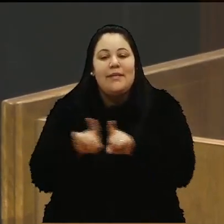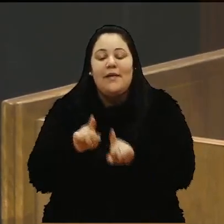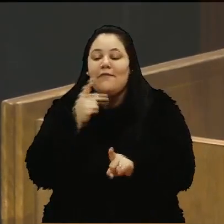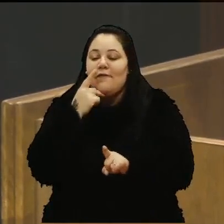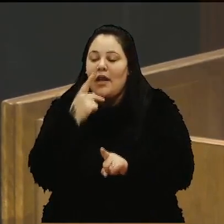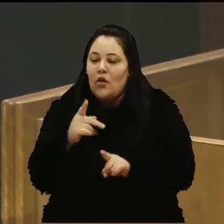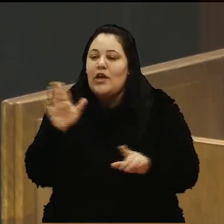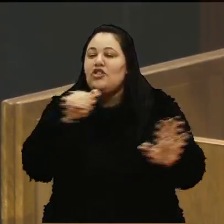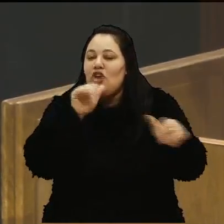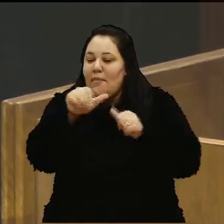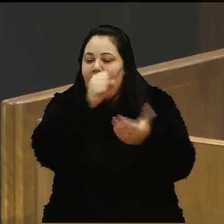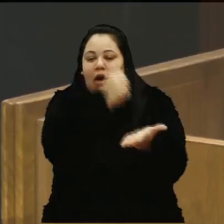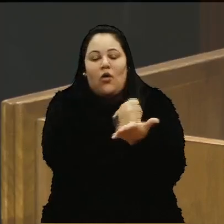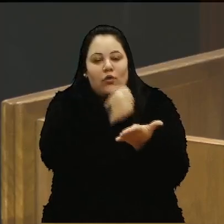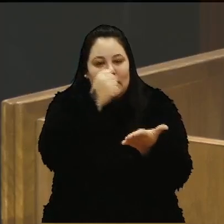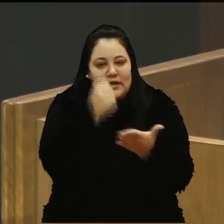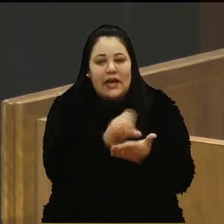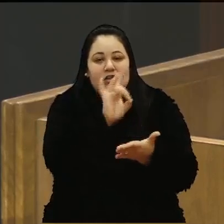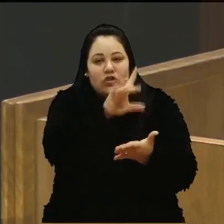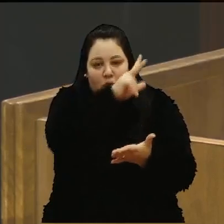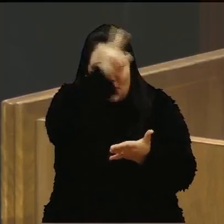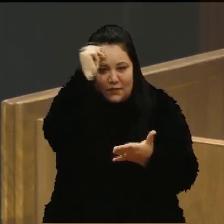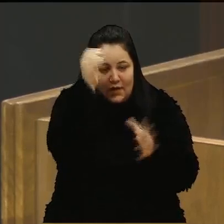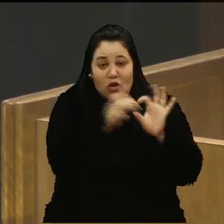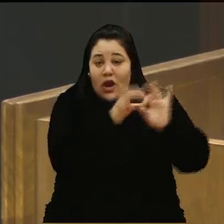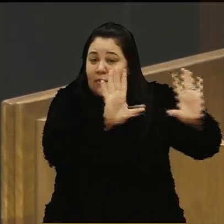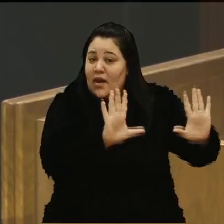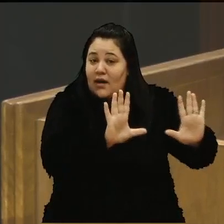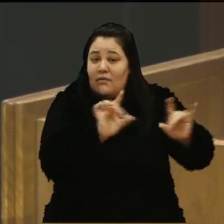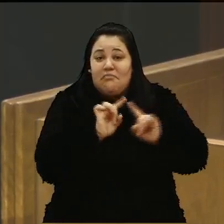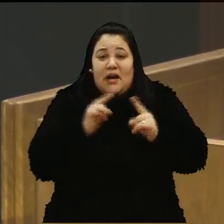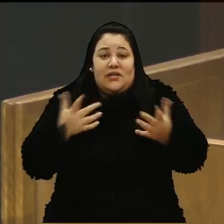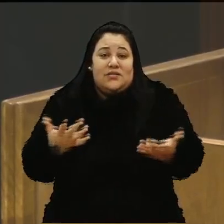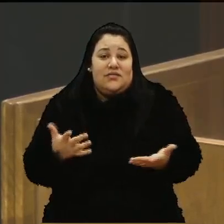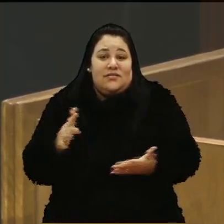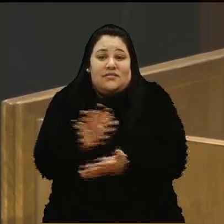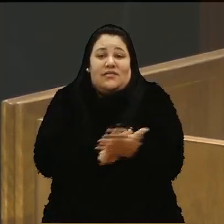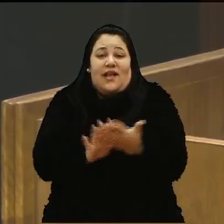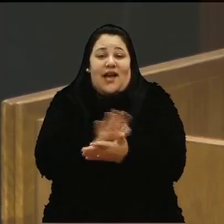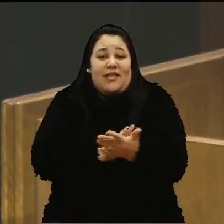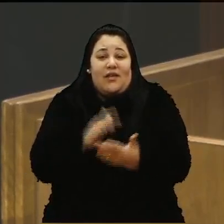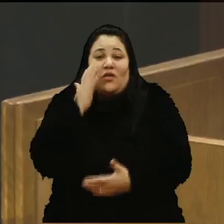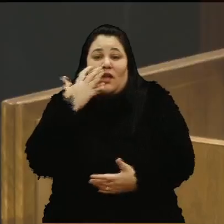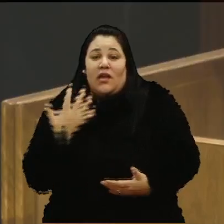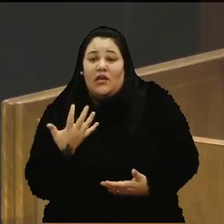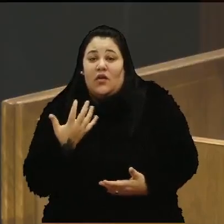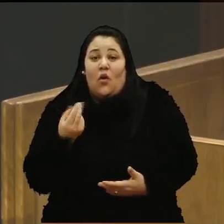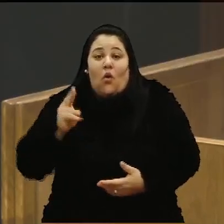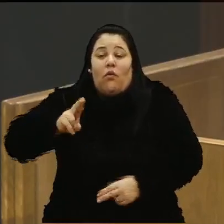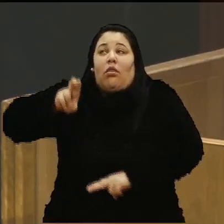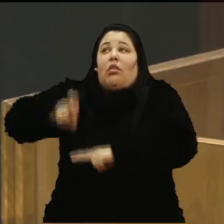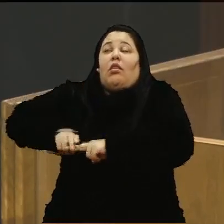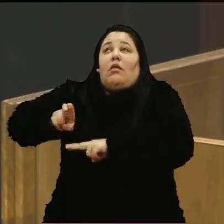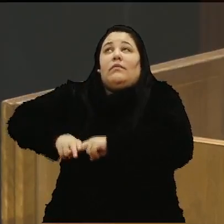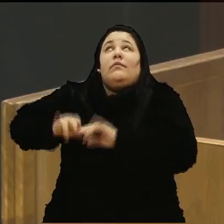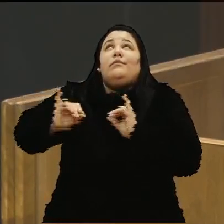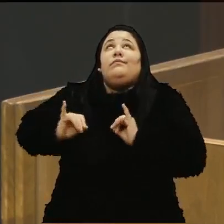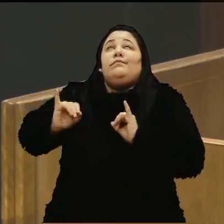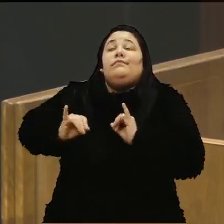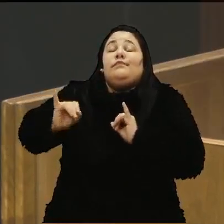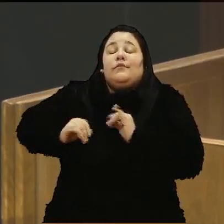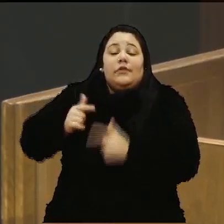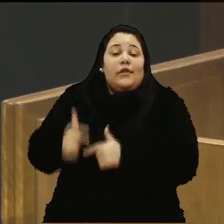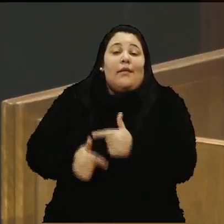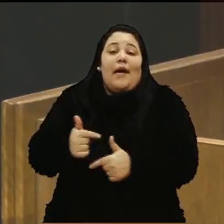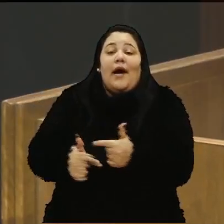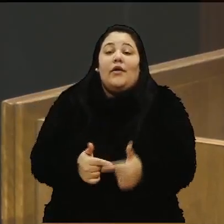fazer o chamamento, que era só o prefeito autorizar, e parece que nada aconteceu. Ou estão sentados nesse processo, como foi